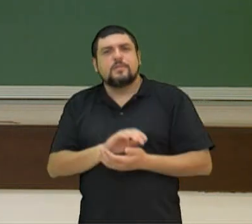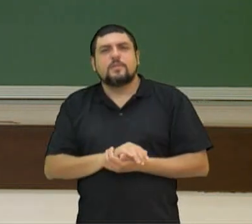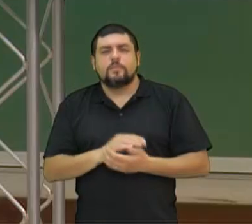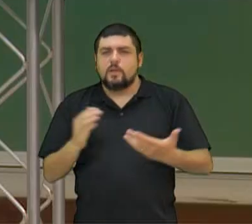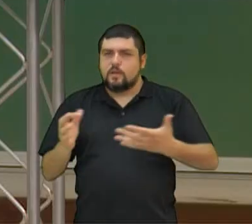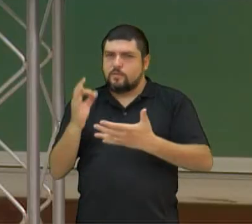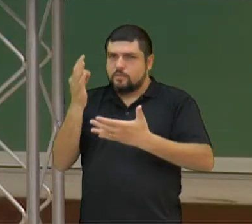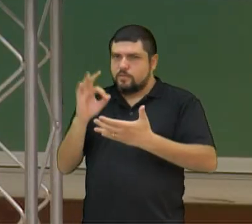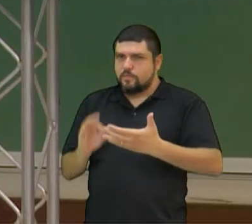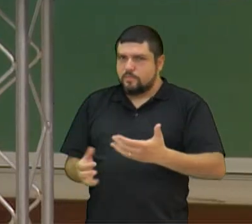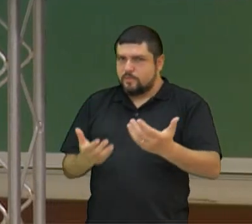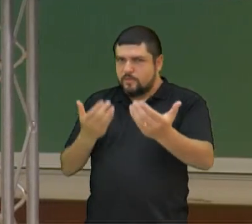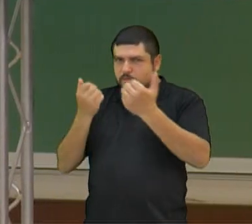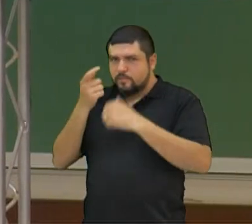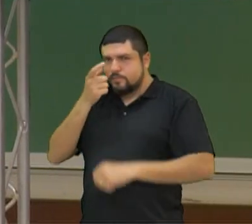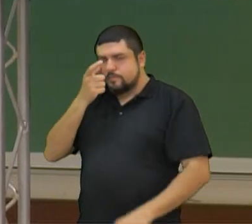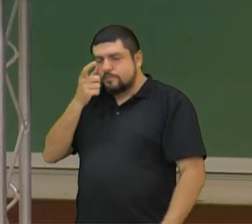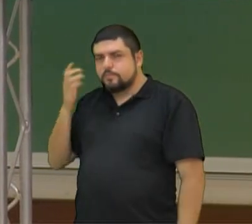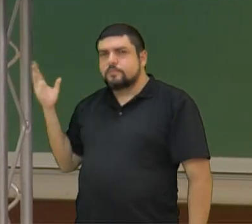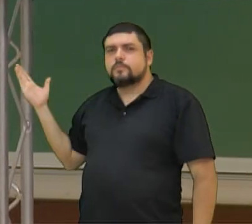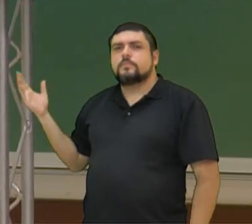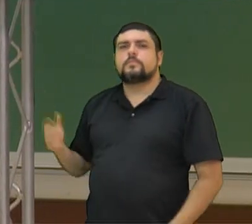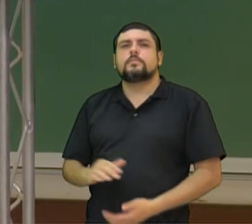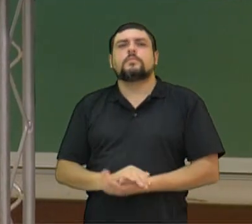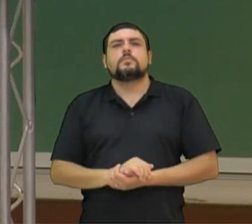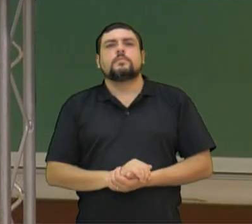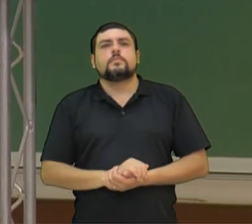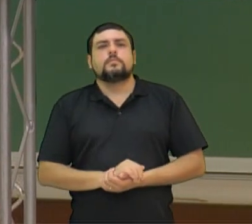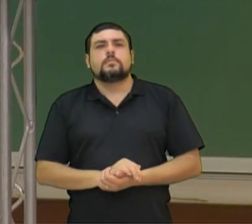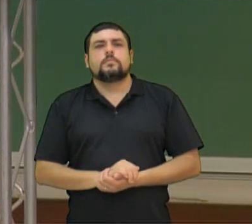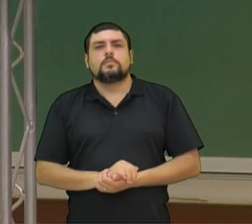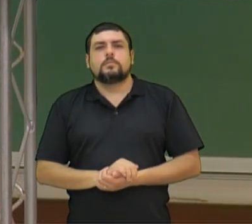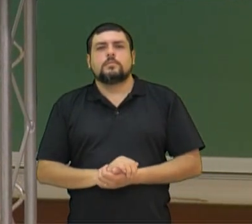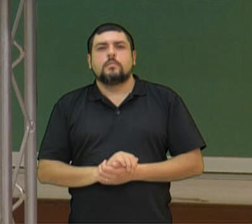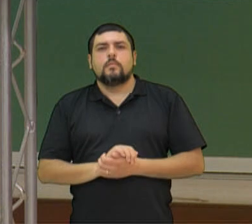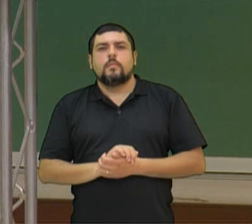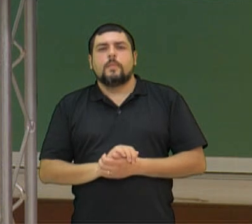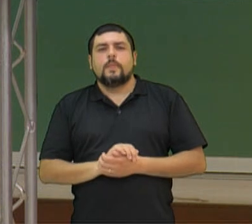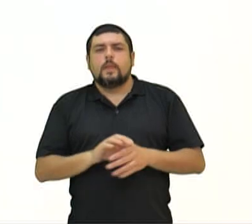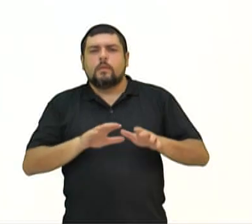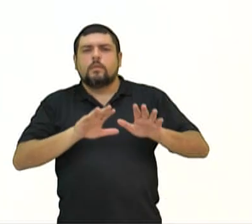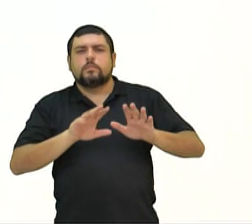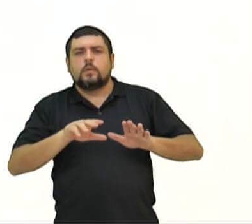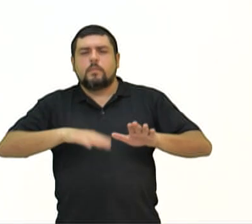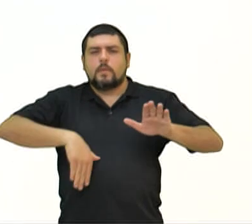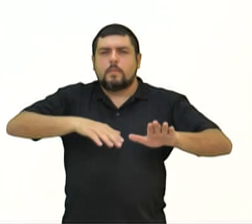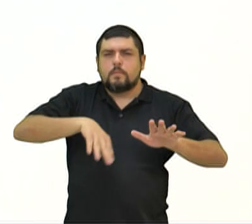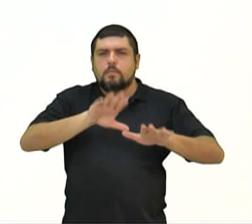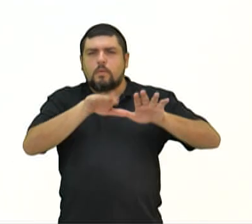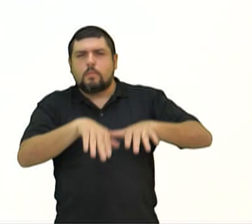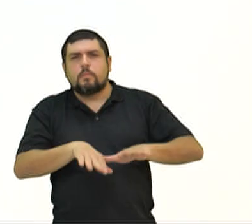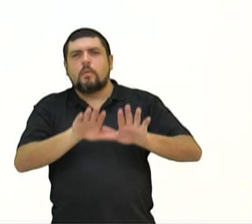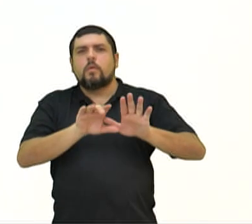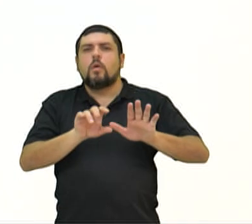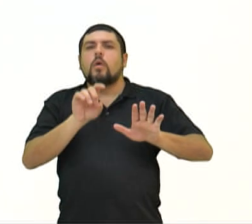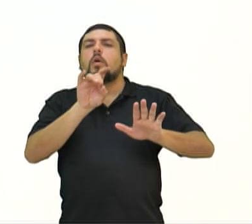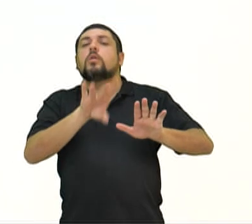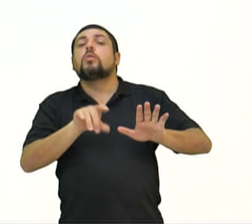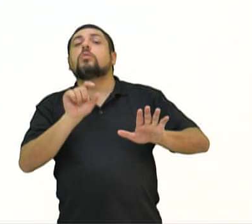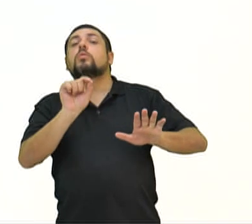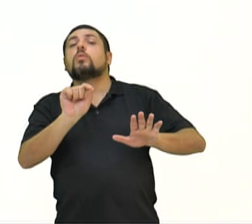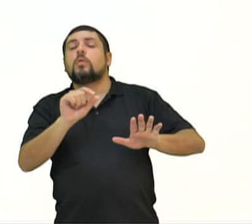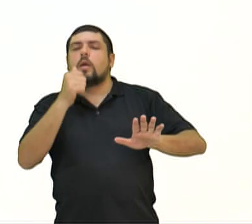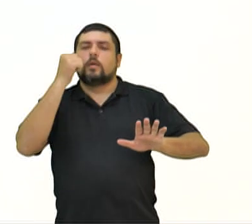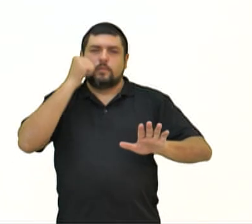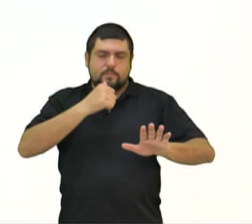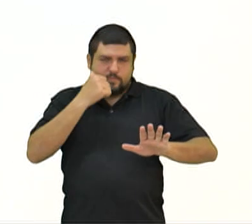corrigida? O nado sincronizado é disputado somente por mulheres, né? Vocês lembram que eu falei